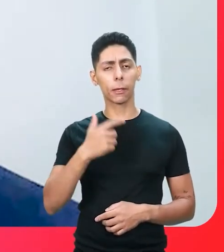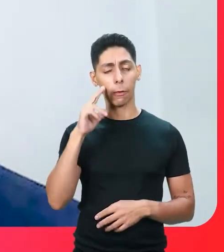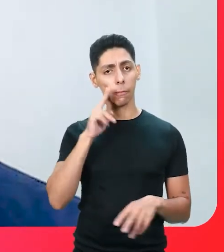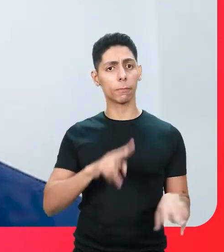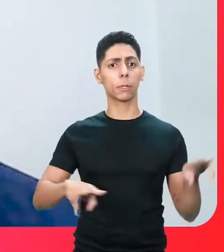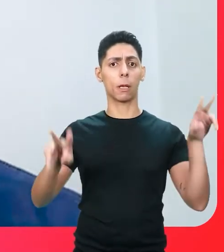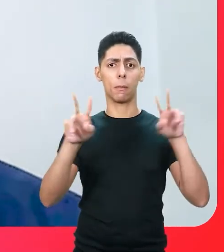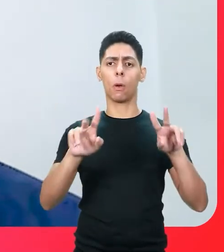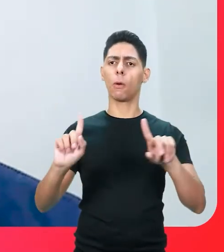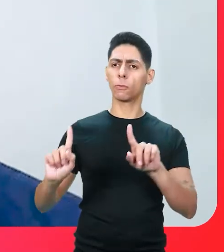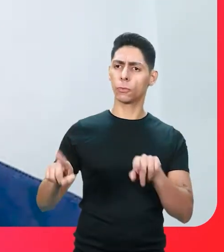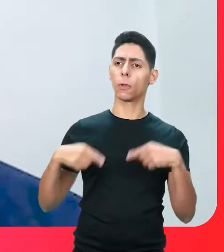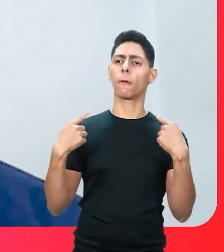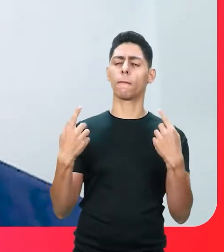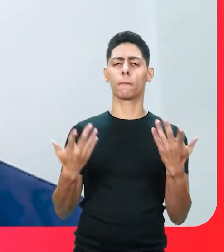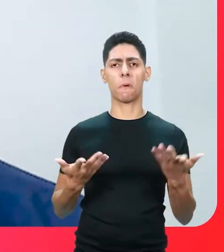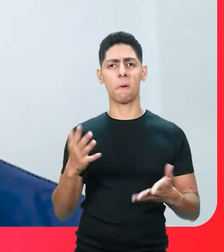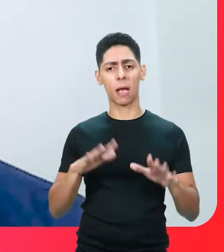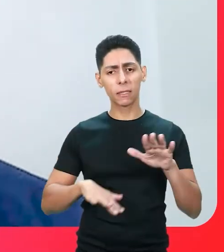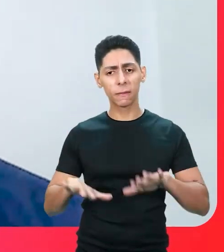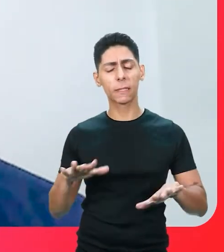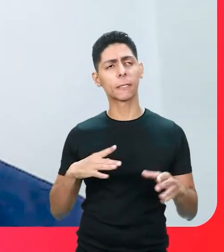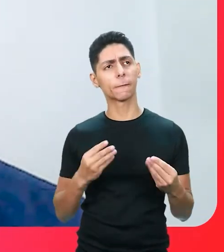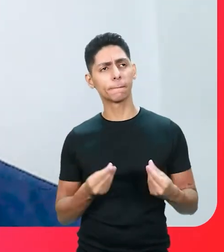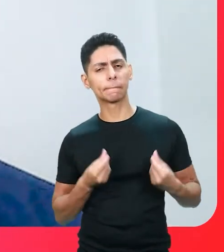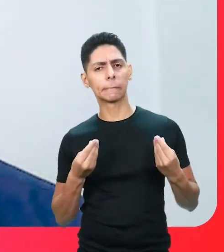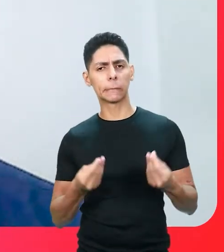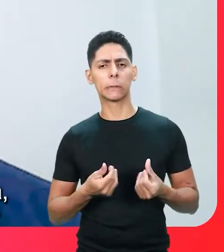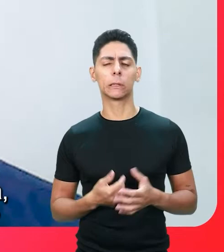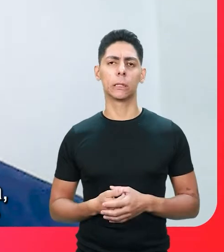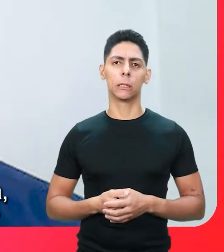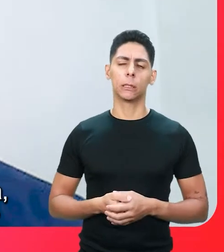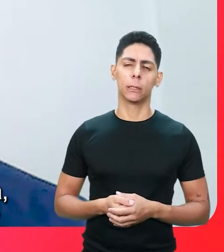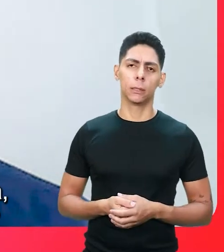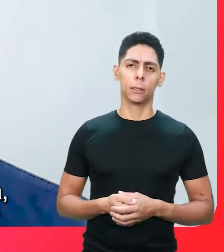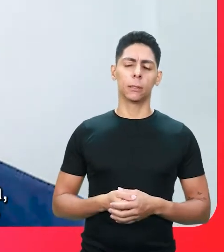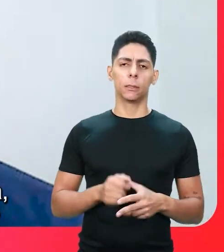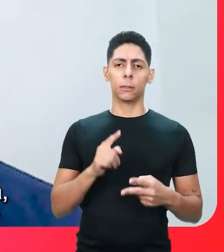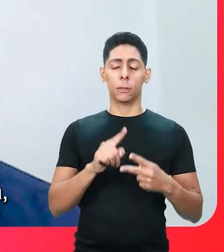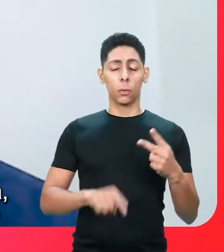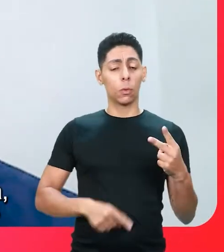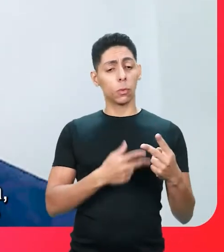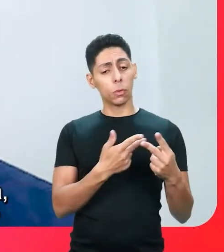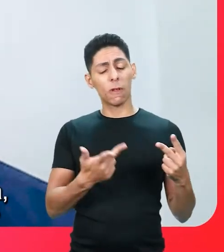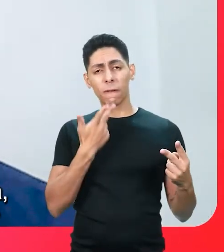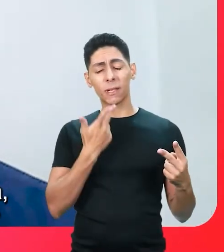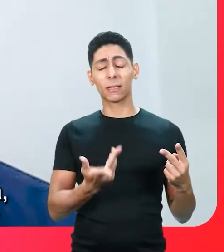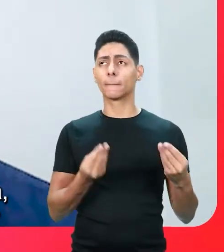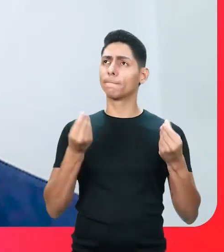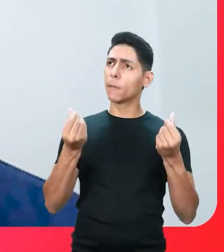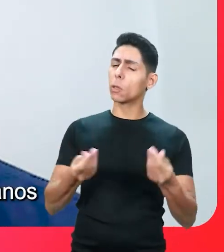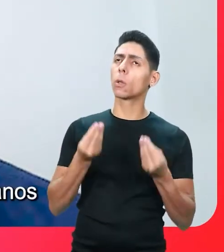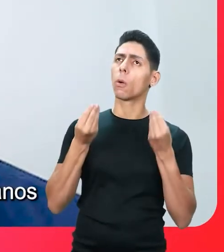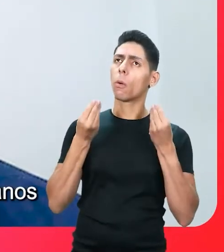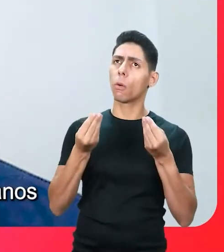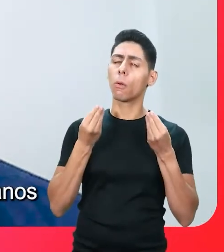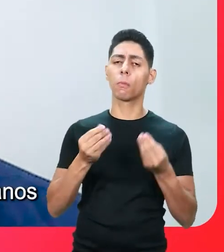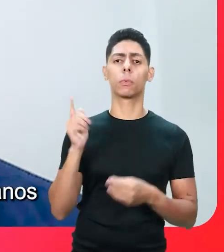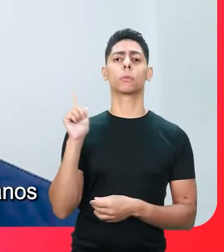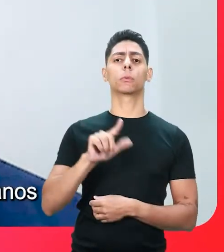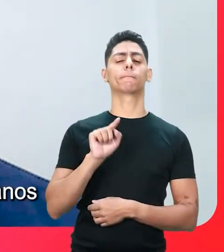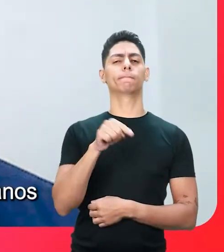desafio enorme. Eu mesmo, às vezes, me pergunto... Olha, as 2 coisas que eu mesmo digo assim, caramba, cara, como é que você conseguiu fazer isso?